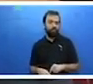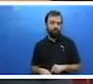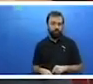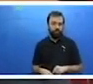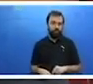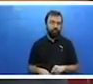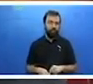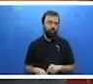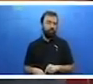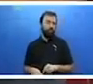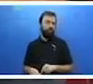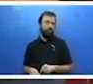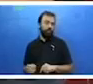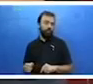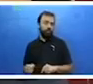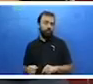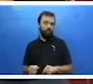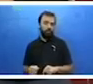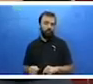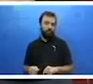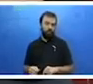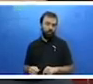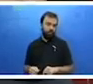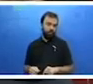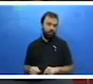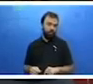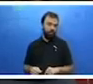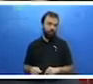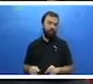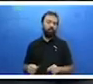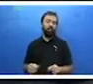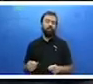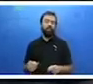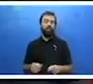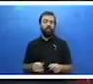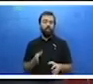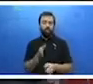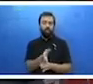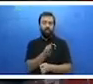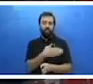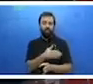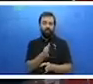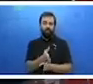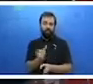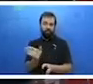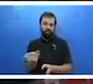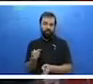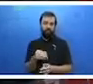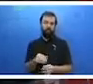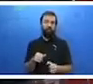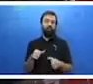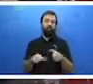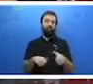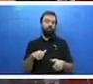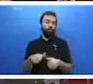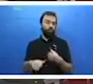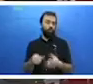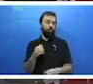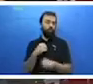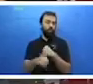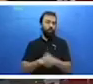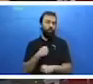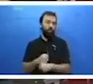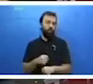esteja mantida, ela foi modificada em 1988 com o desmembramento do estado de